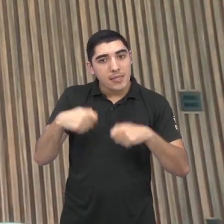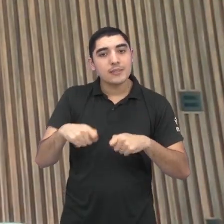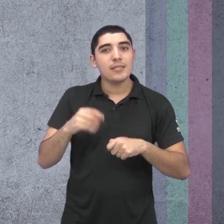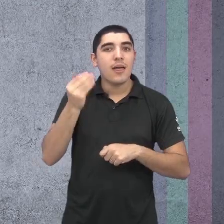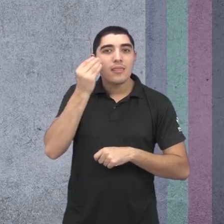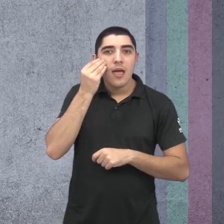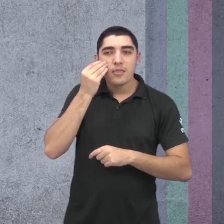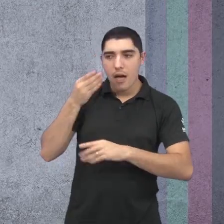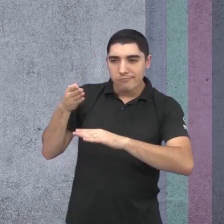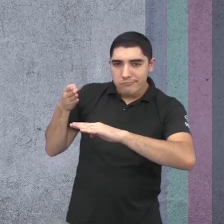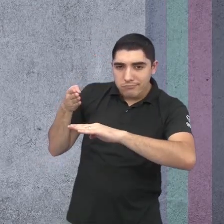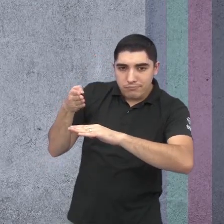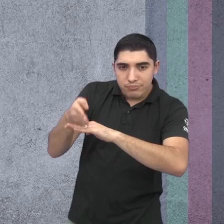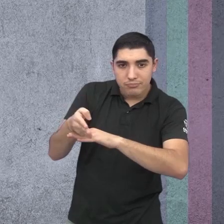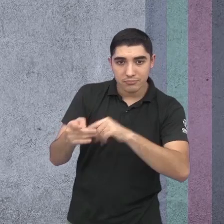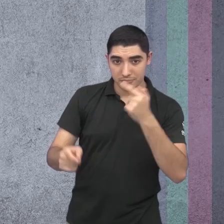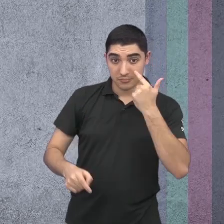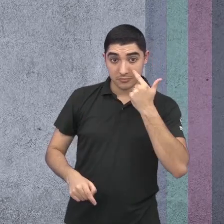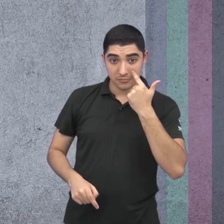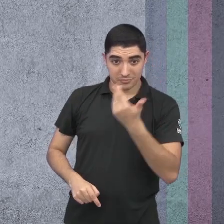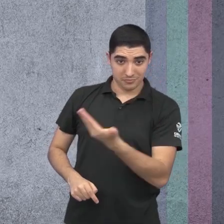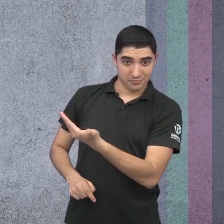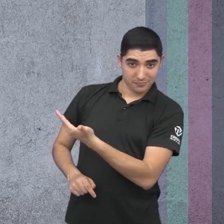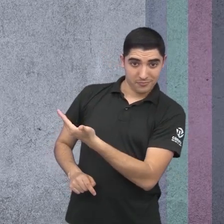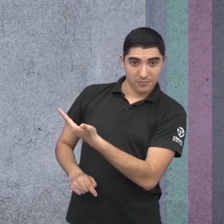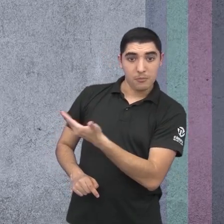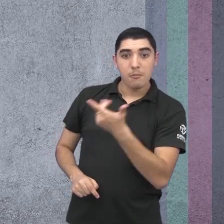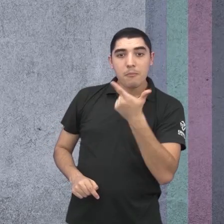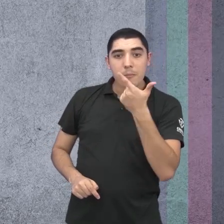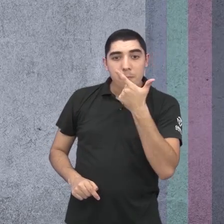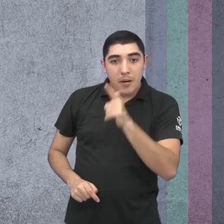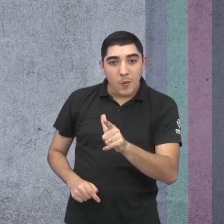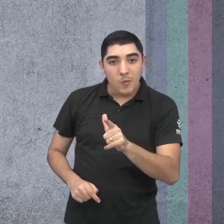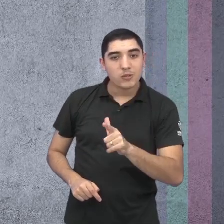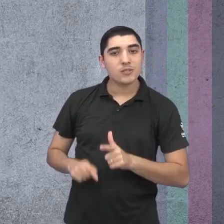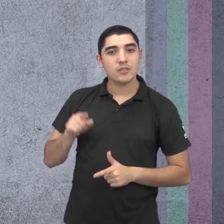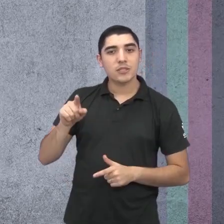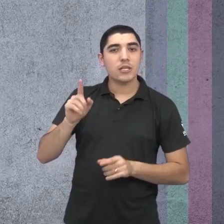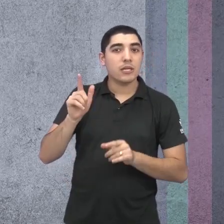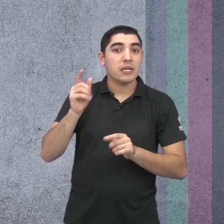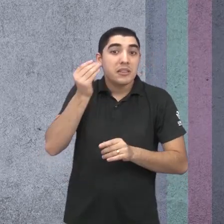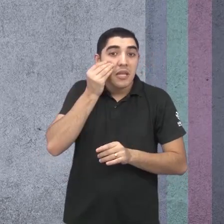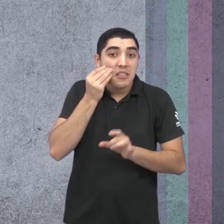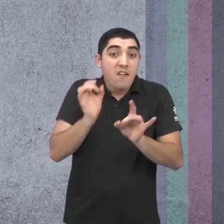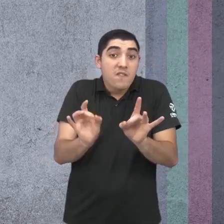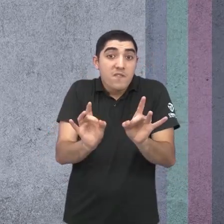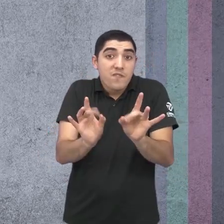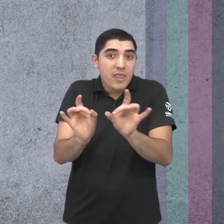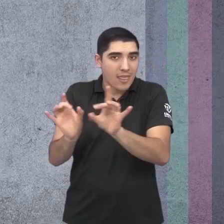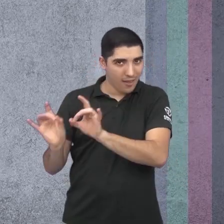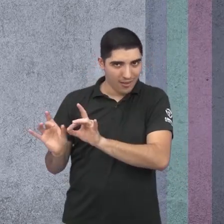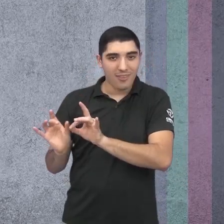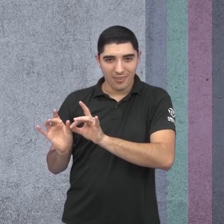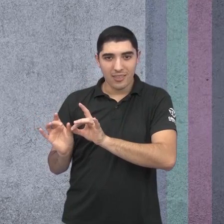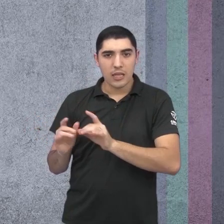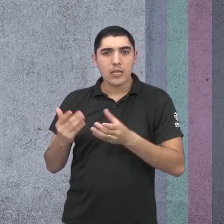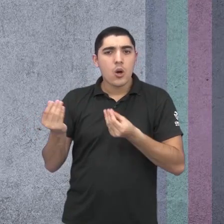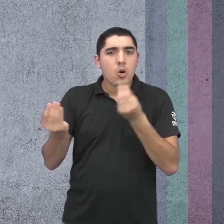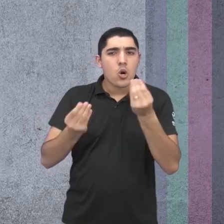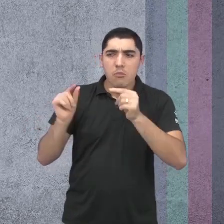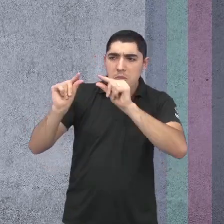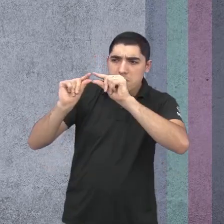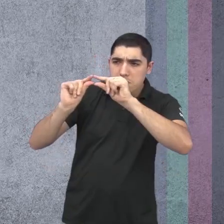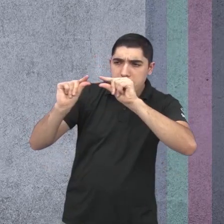ali, uma possibilidade de venda para o serviço. Então, como que a gente traz atenção para aquele botão? Como